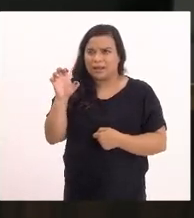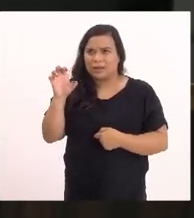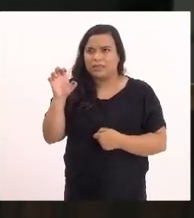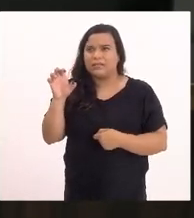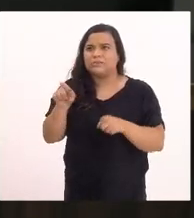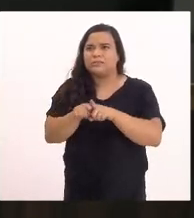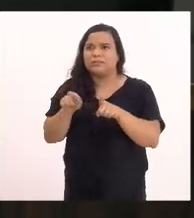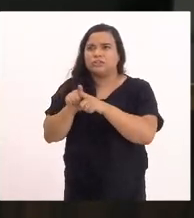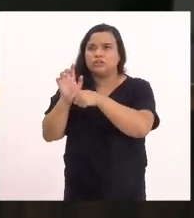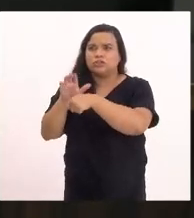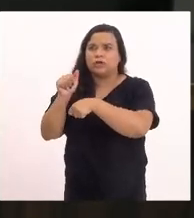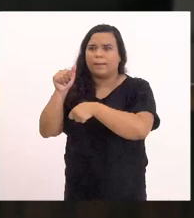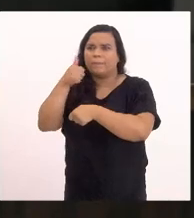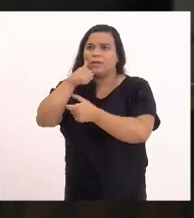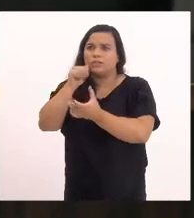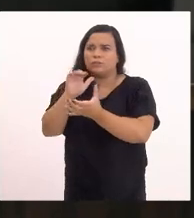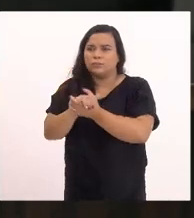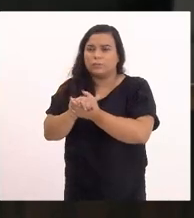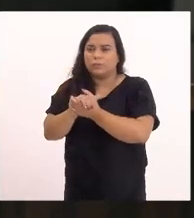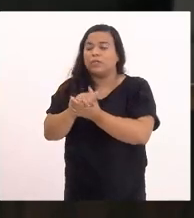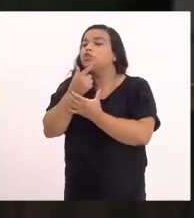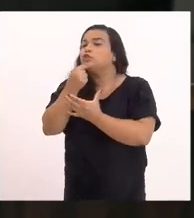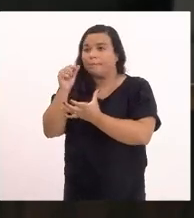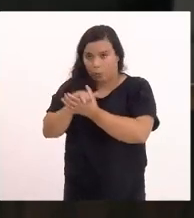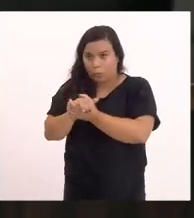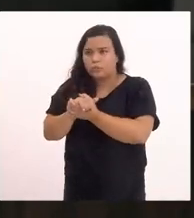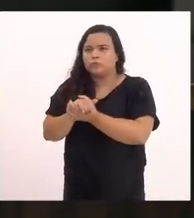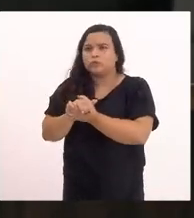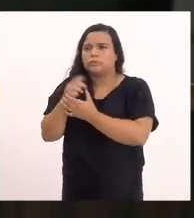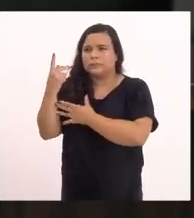chamar o seu esposo para estar conosco aqui, seu marido,